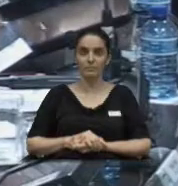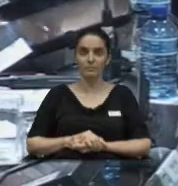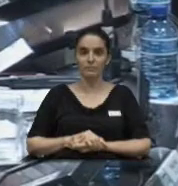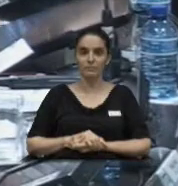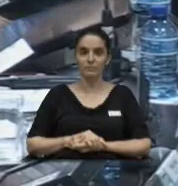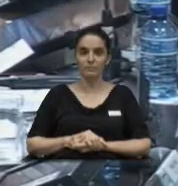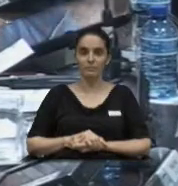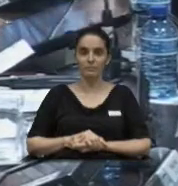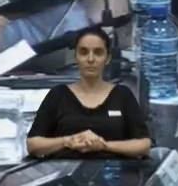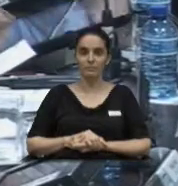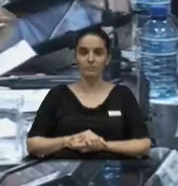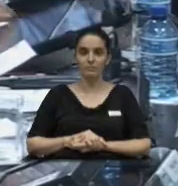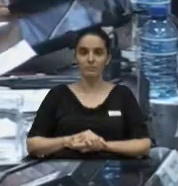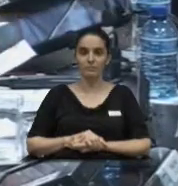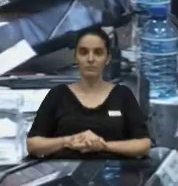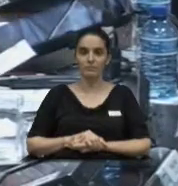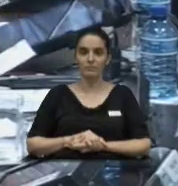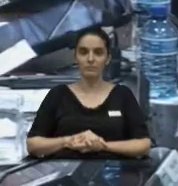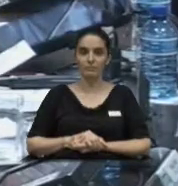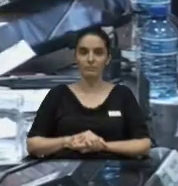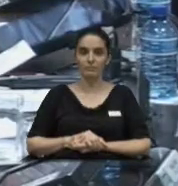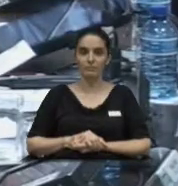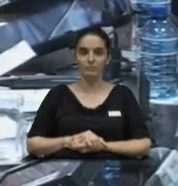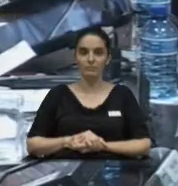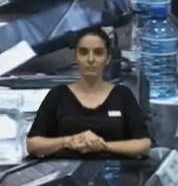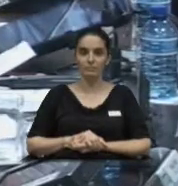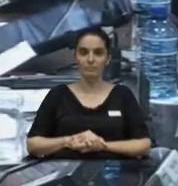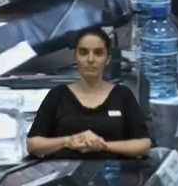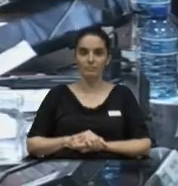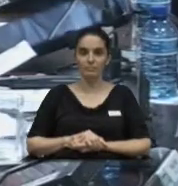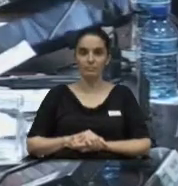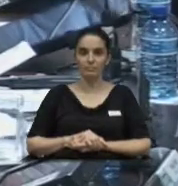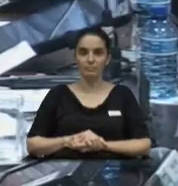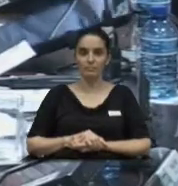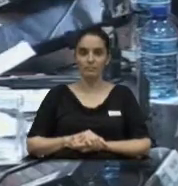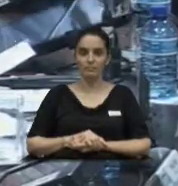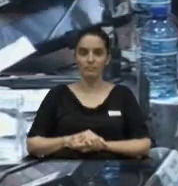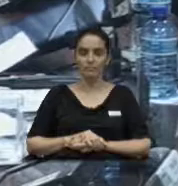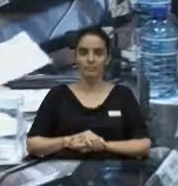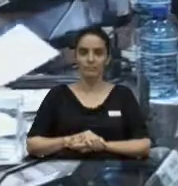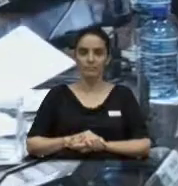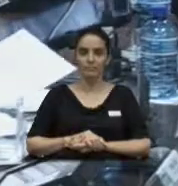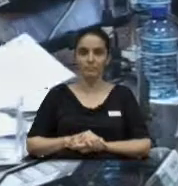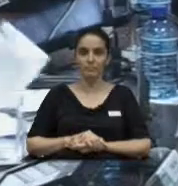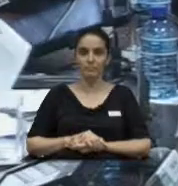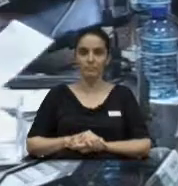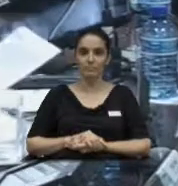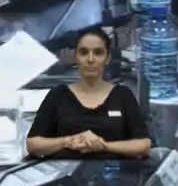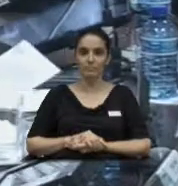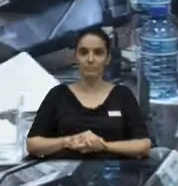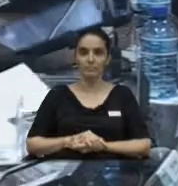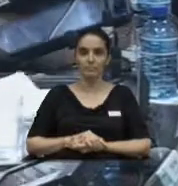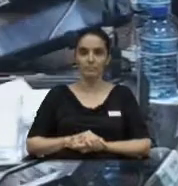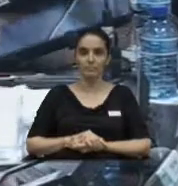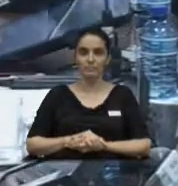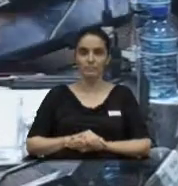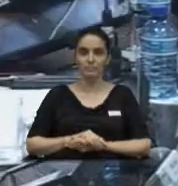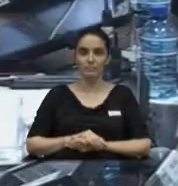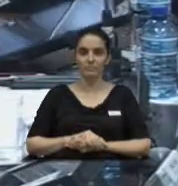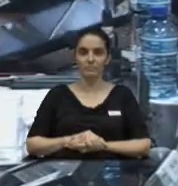Félix. Tá vendo? Tem mais alguma coisa? Tem um monte de mais. Mais é? Pra eu? Tem mais. Tem um